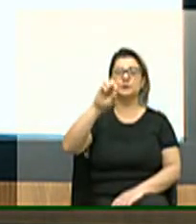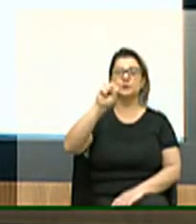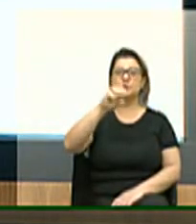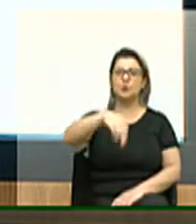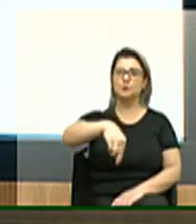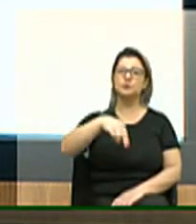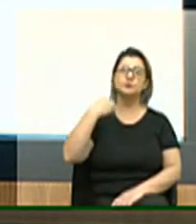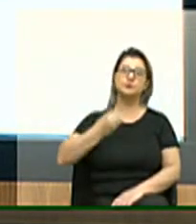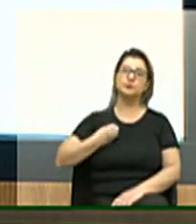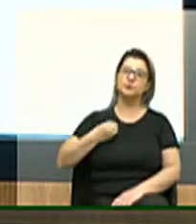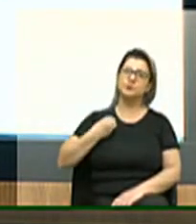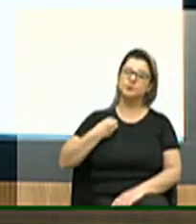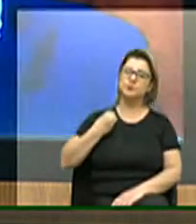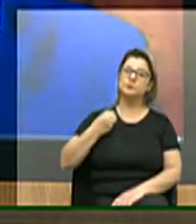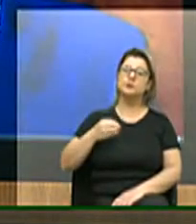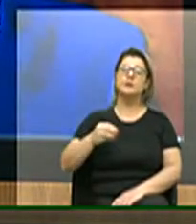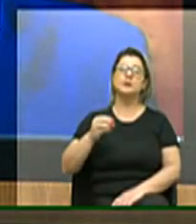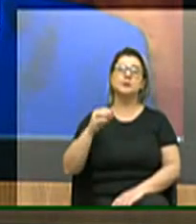Luiz Fernando Mainardi.